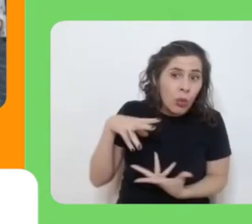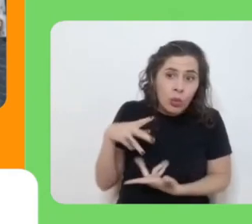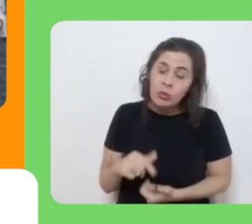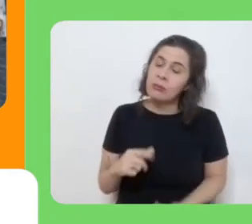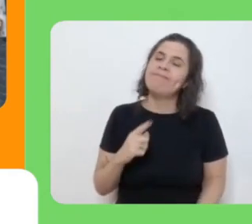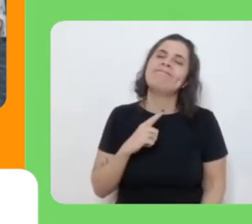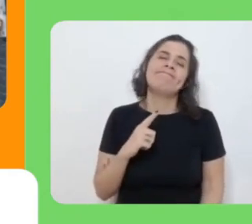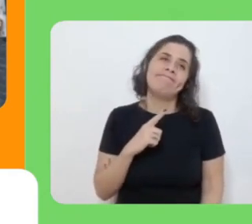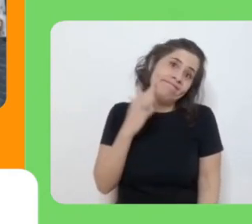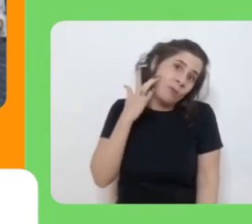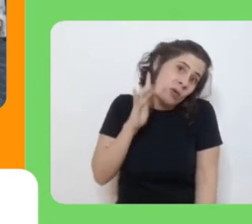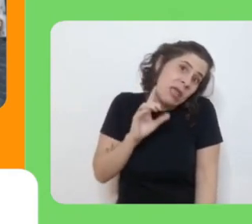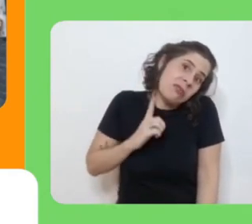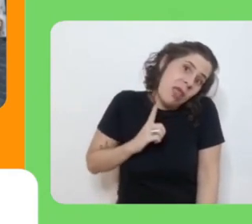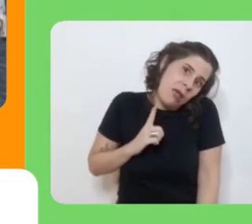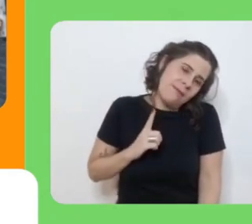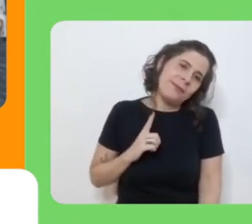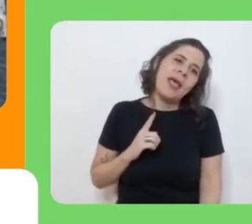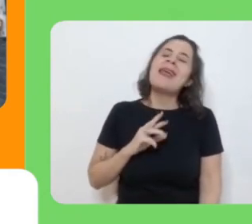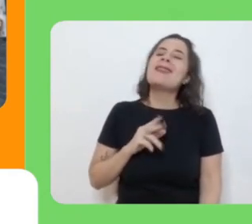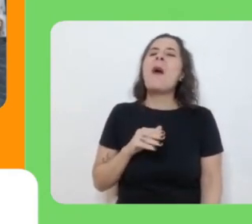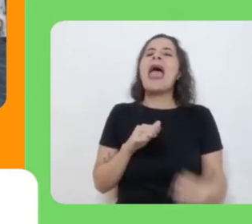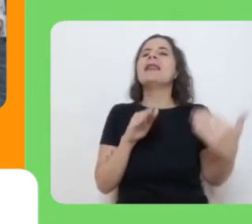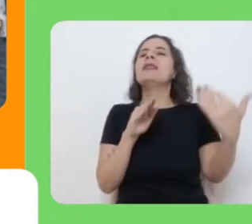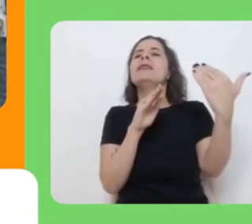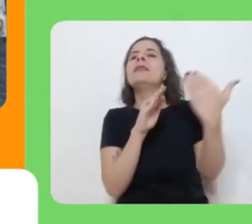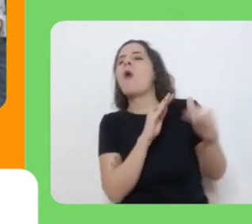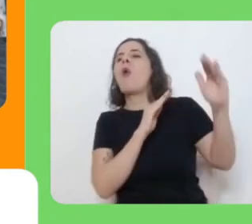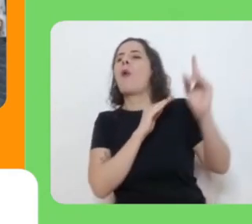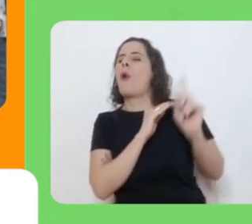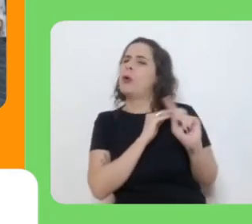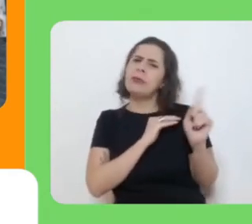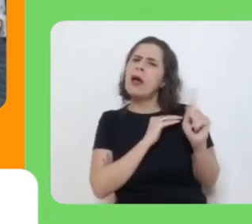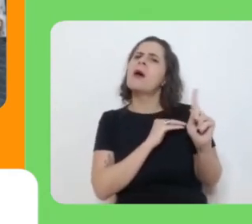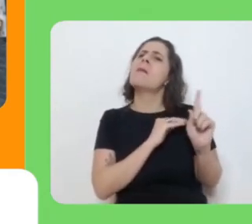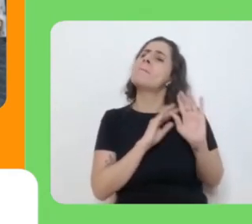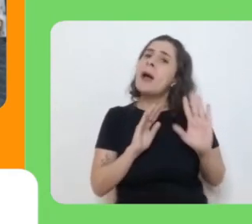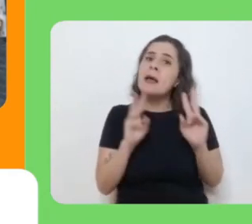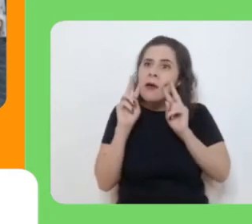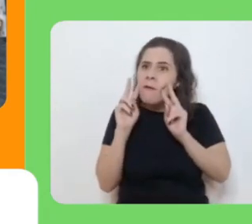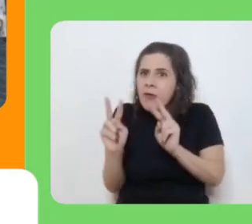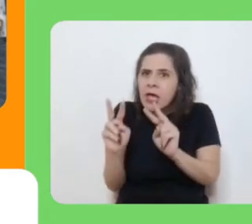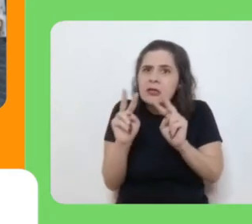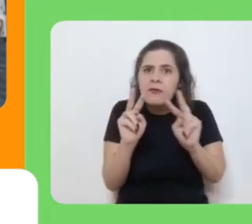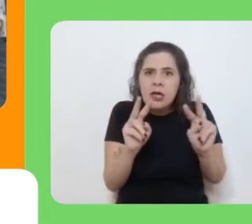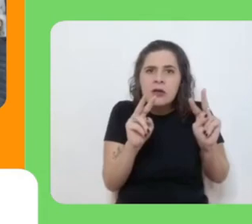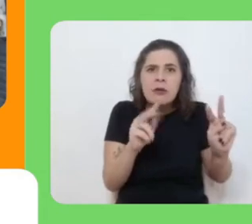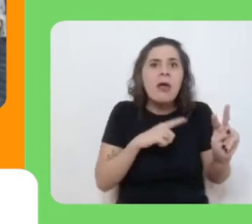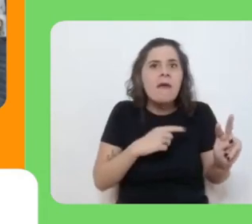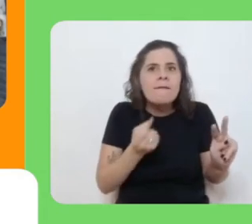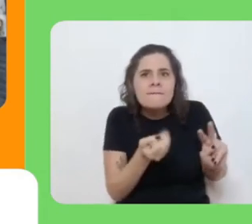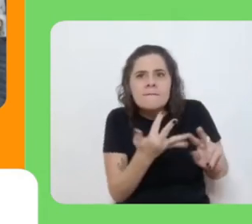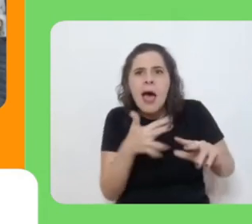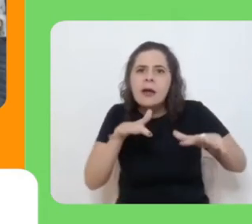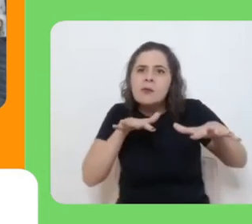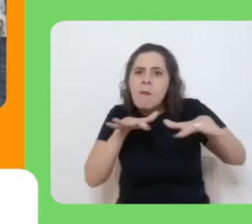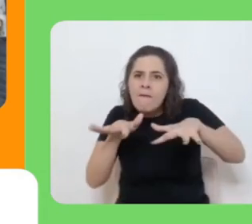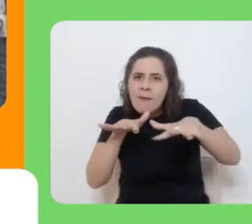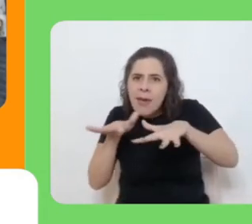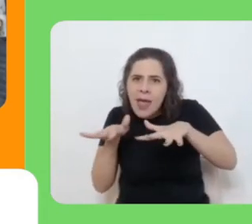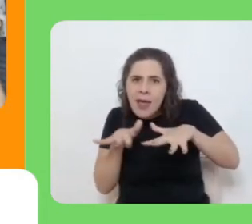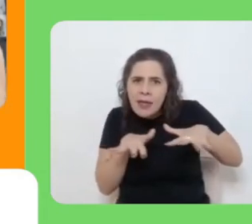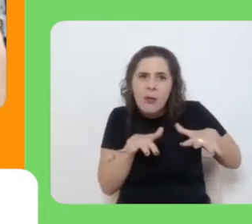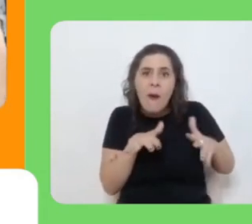tenho. Não que eu discorde de você, Zambardo, mas assim, eu vejo muito movimento dessas